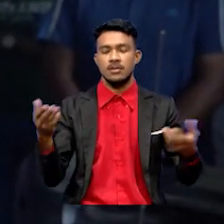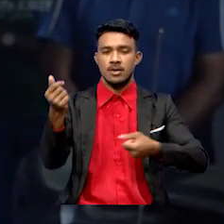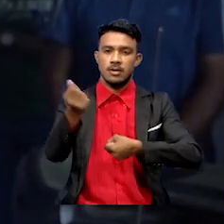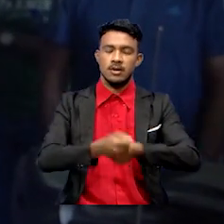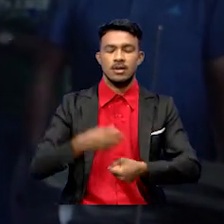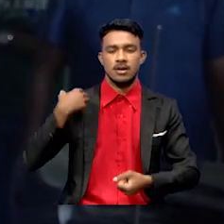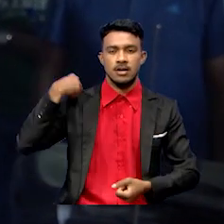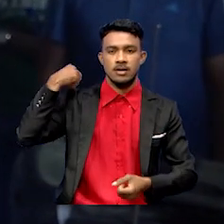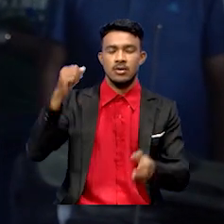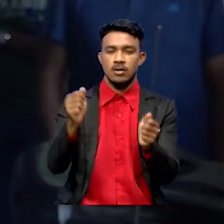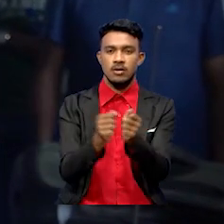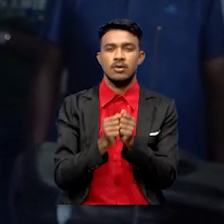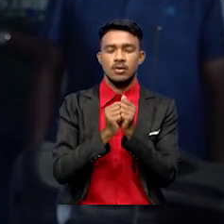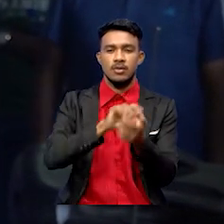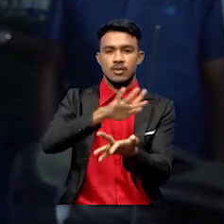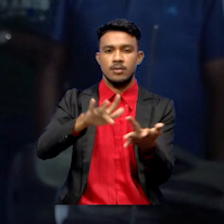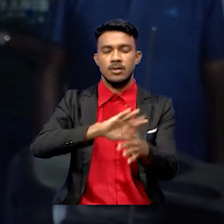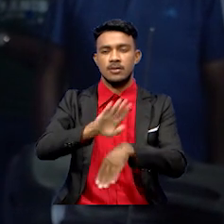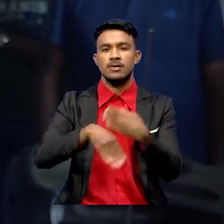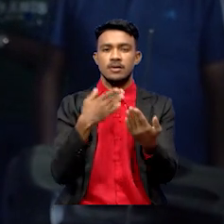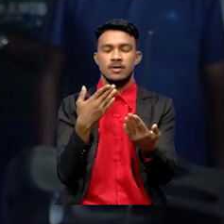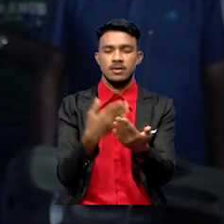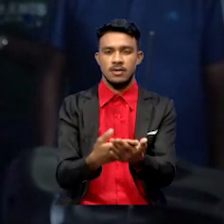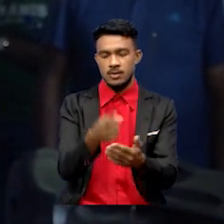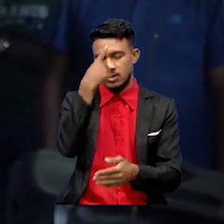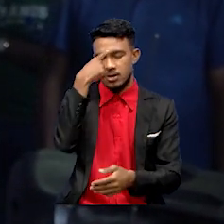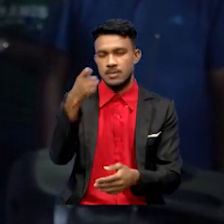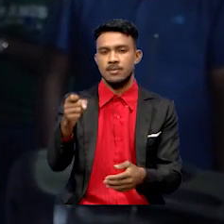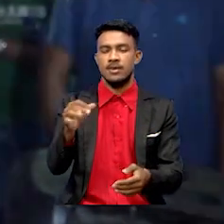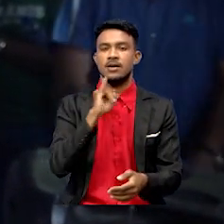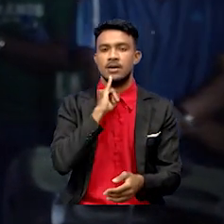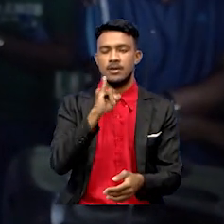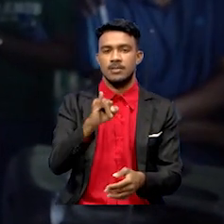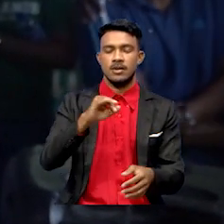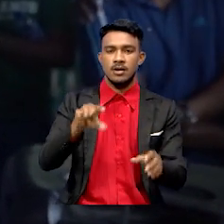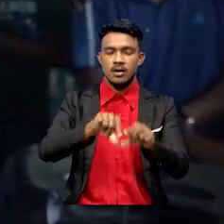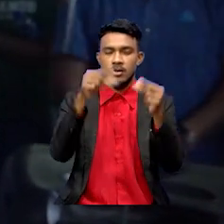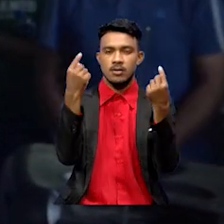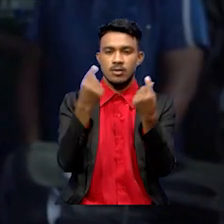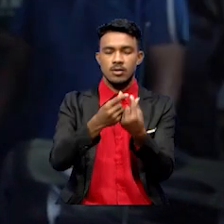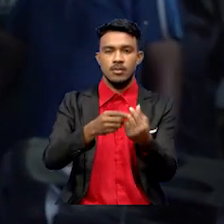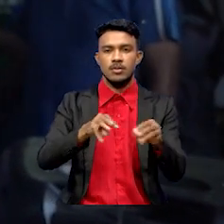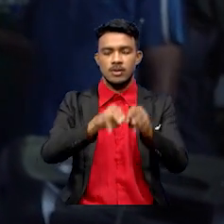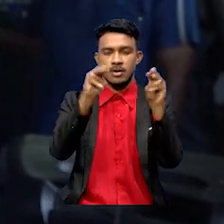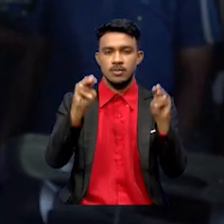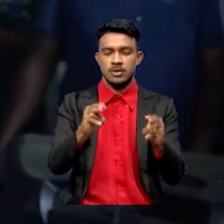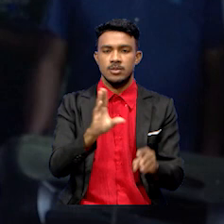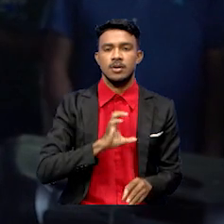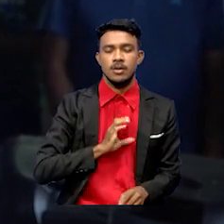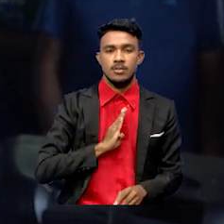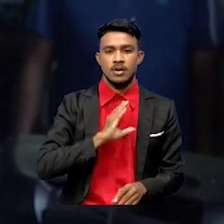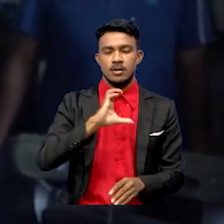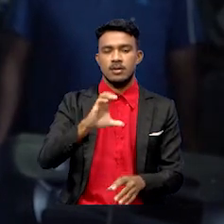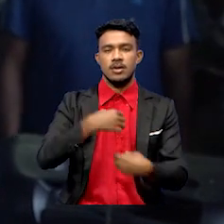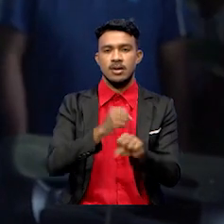candidato né o movimento roto também é maka grupos movimento ser Boucau mak realiza no encontro